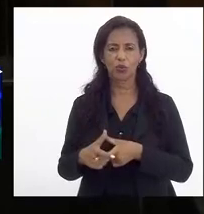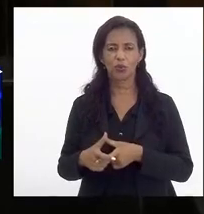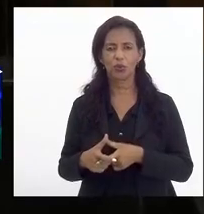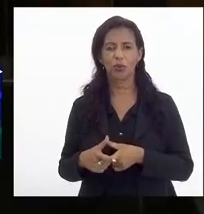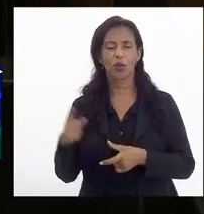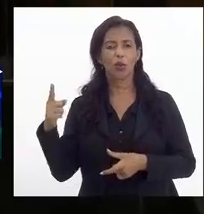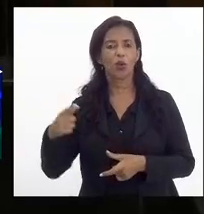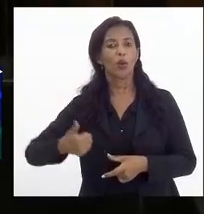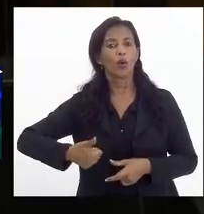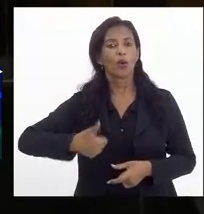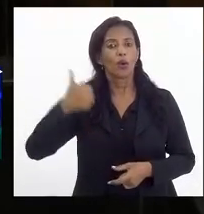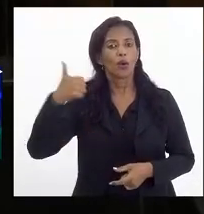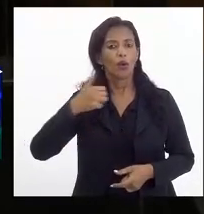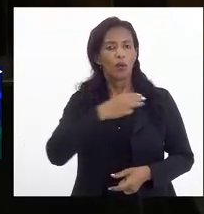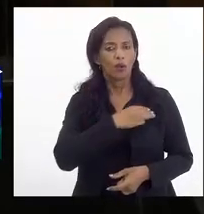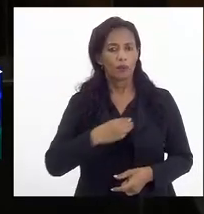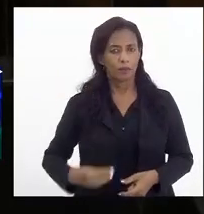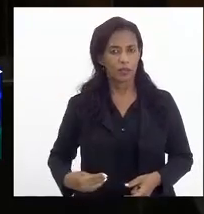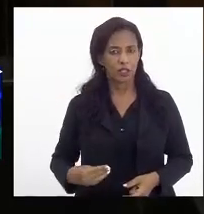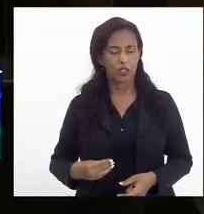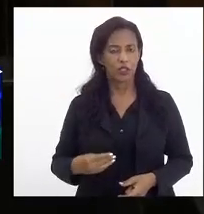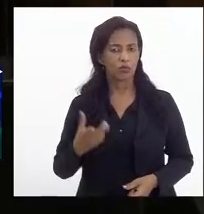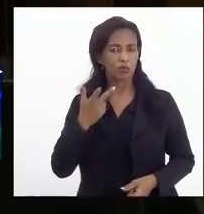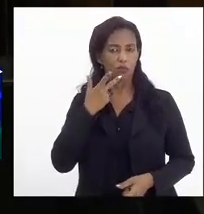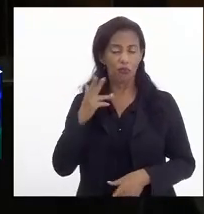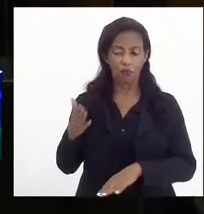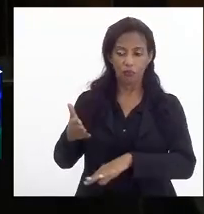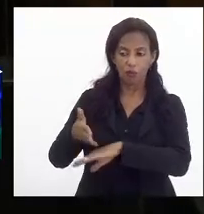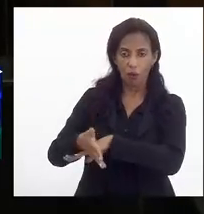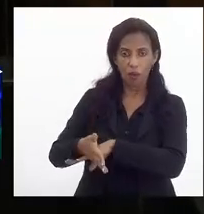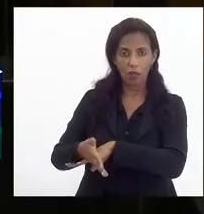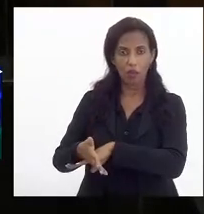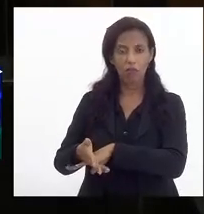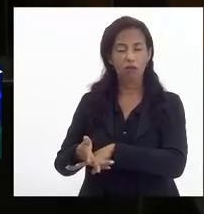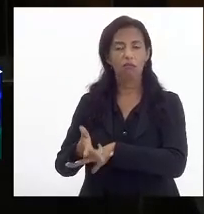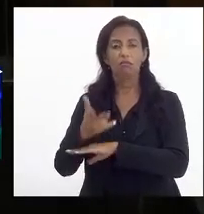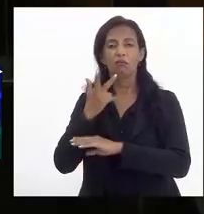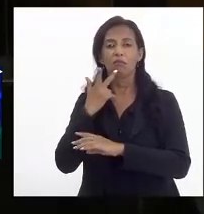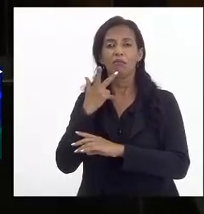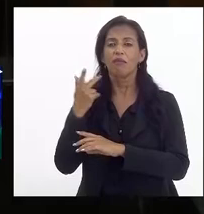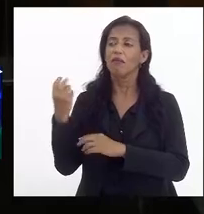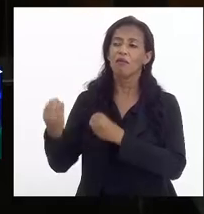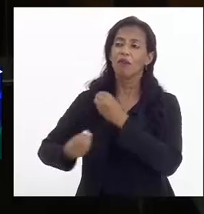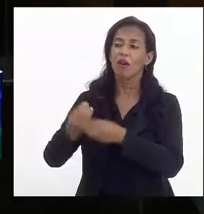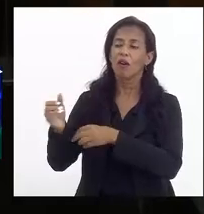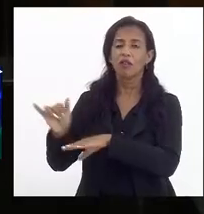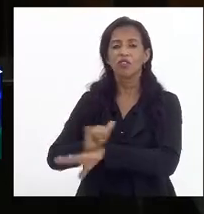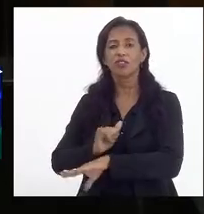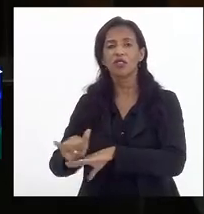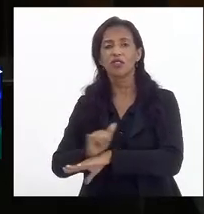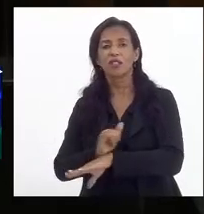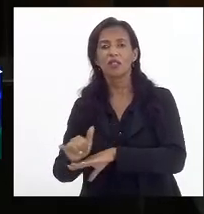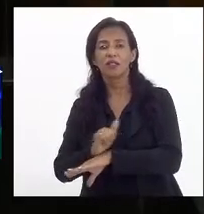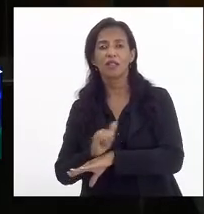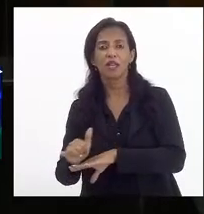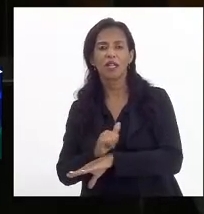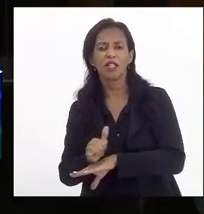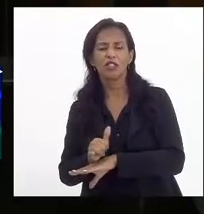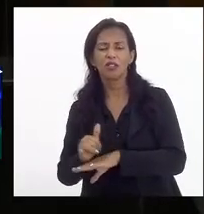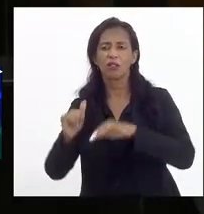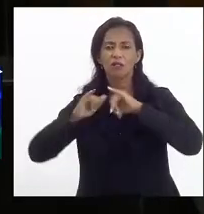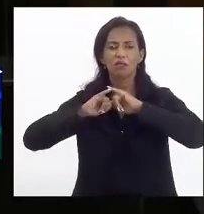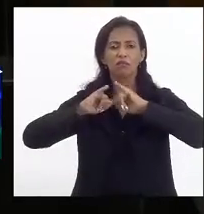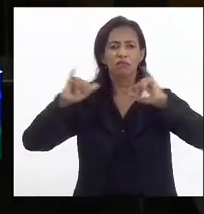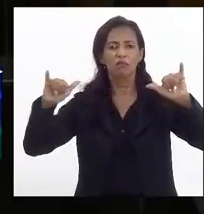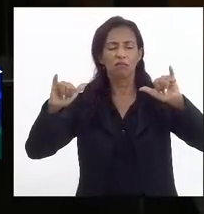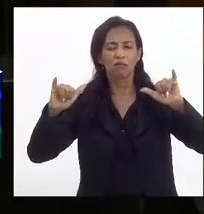primeiro-ministro inglês à época foi o Parlamento anunciar de medidas de enfrentamento à crise e uma das medidas que ele anunciou